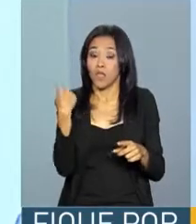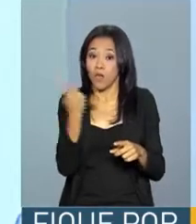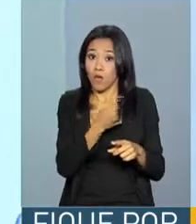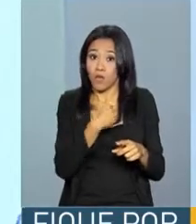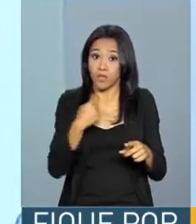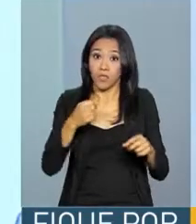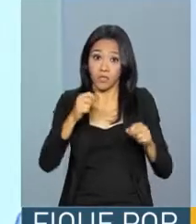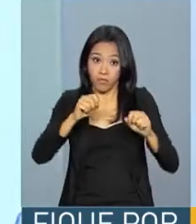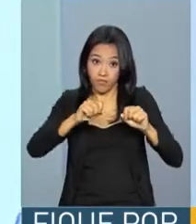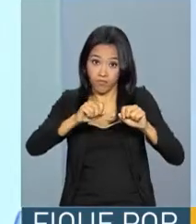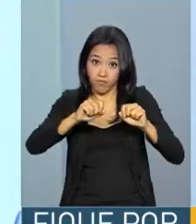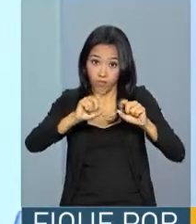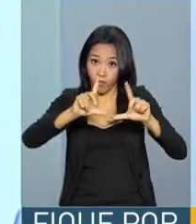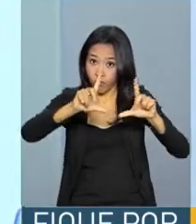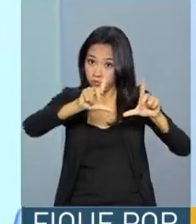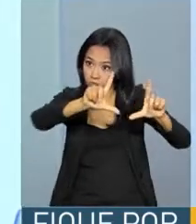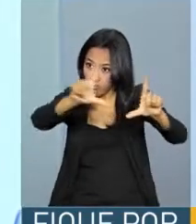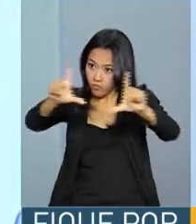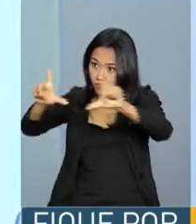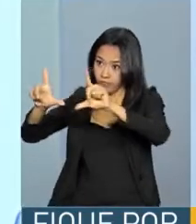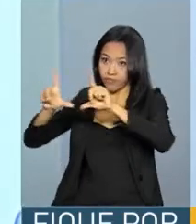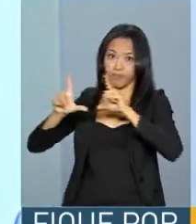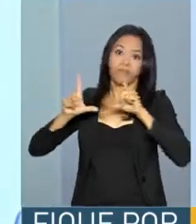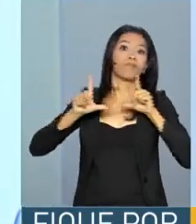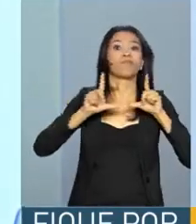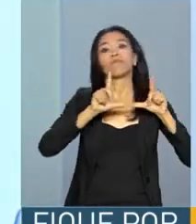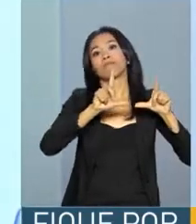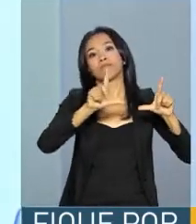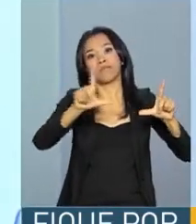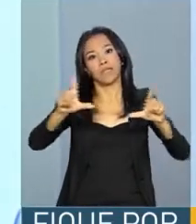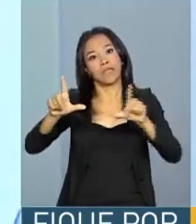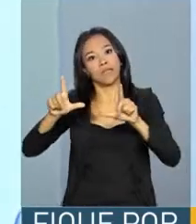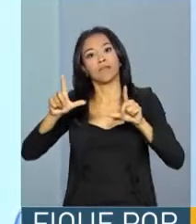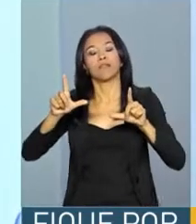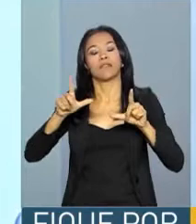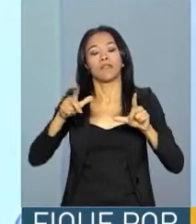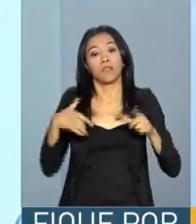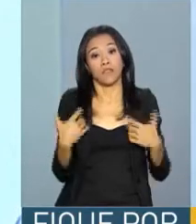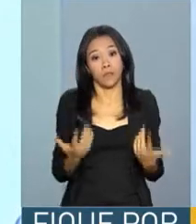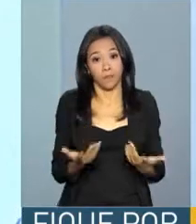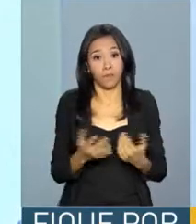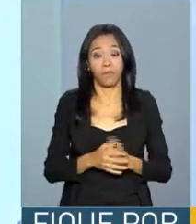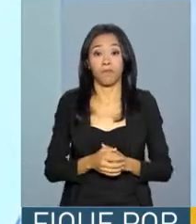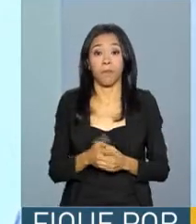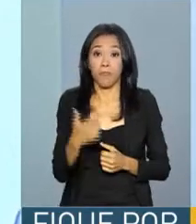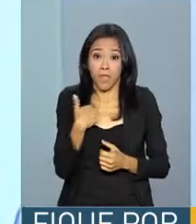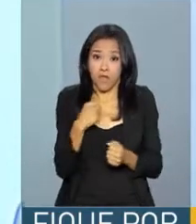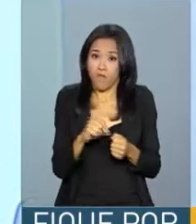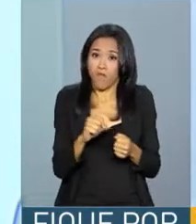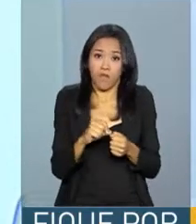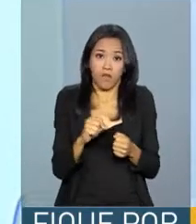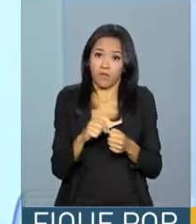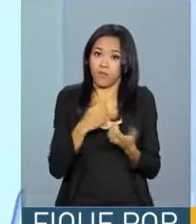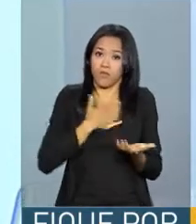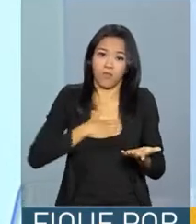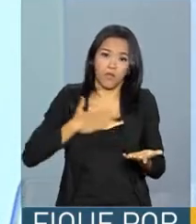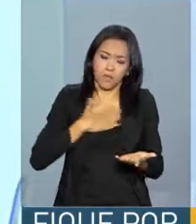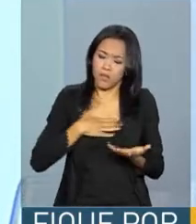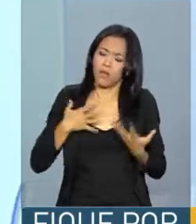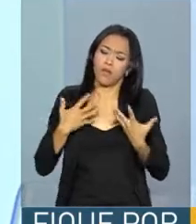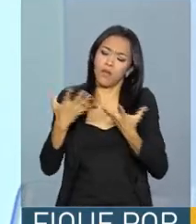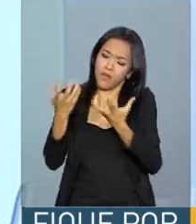temos é enorme, não é, Brito? Isto deve ser muito oneroso. Para mim não é oneroso, eu faço com muito prazer. E